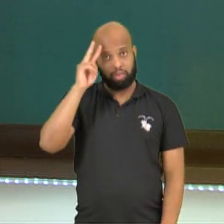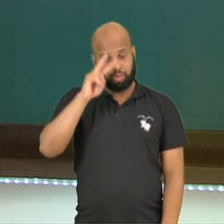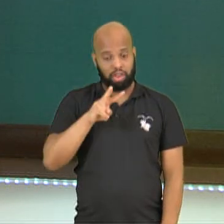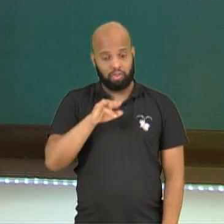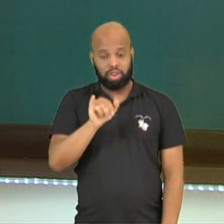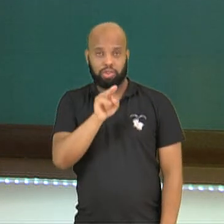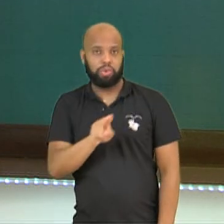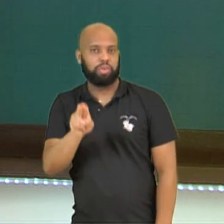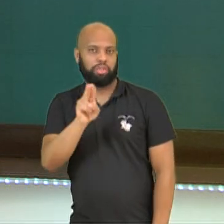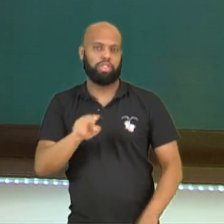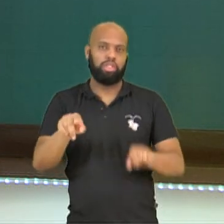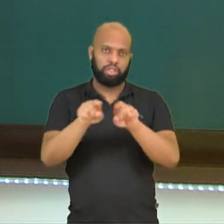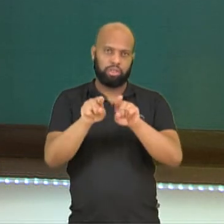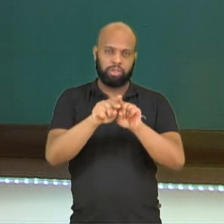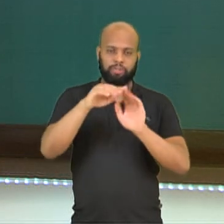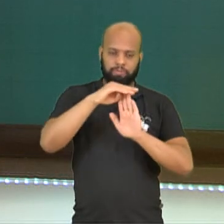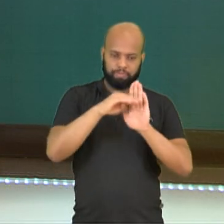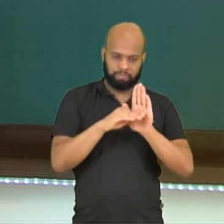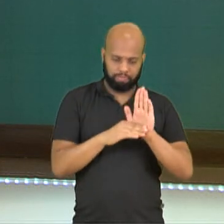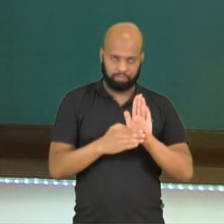precisar utilizar elas.